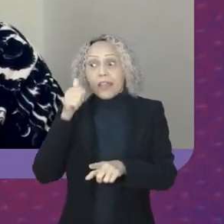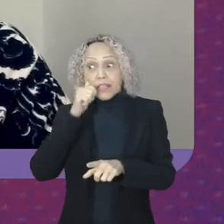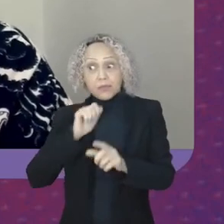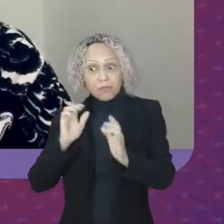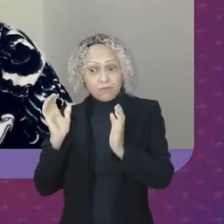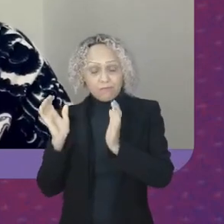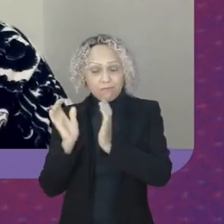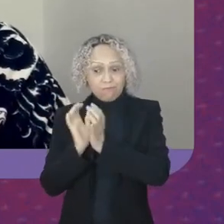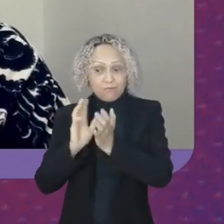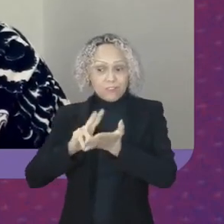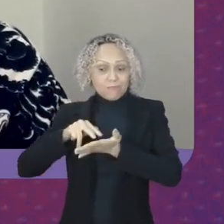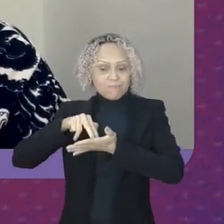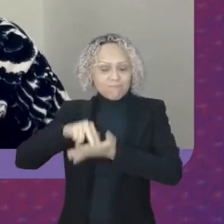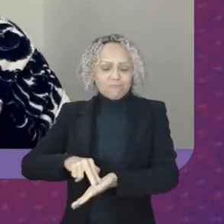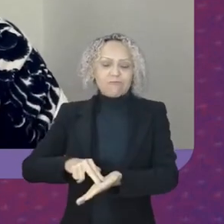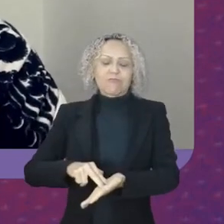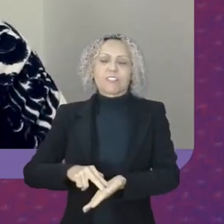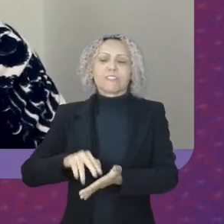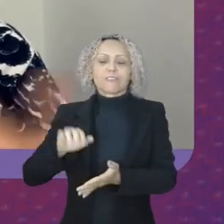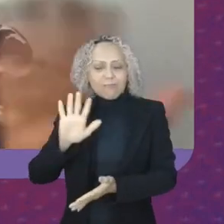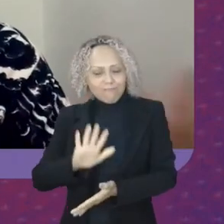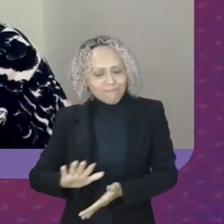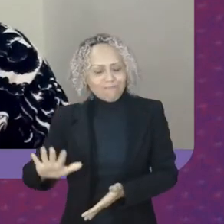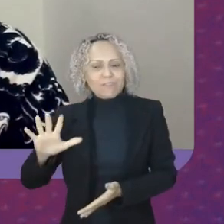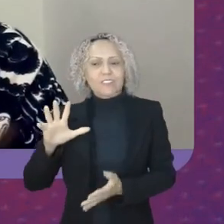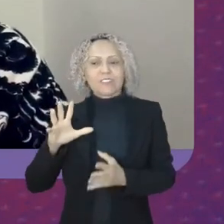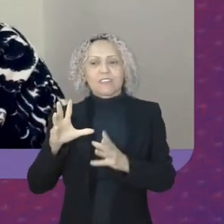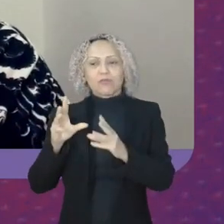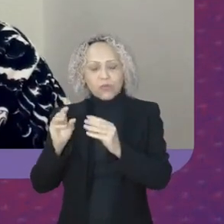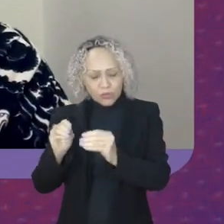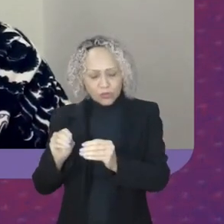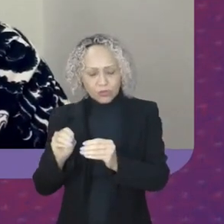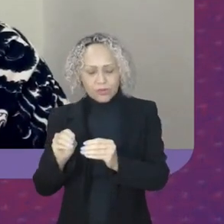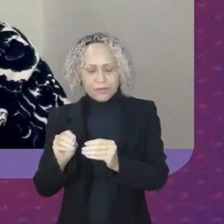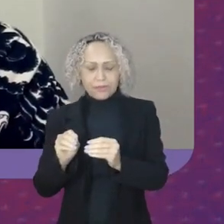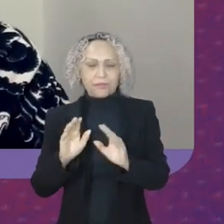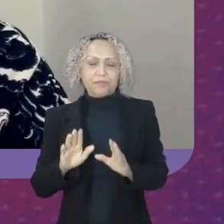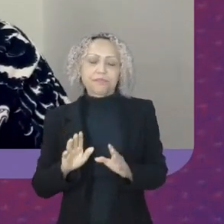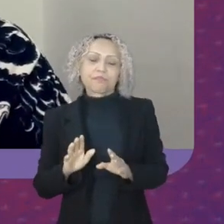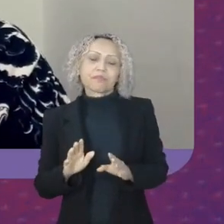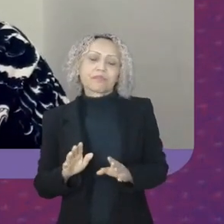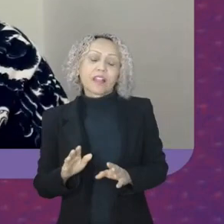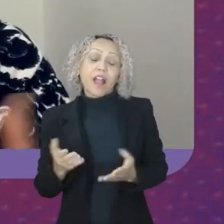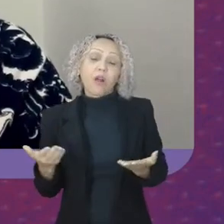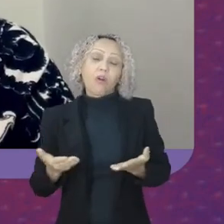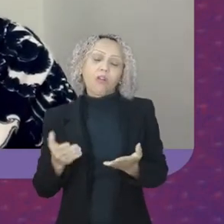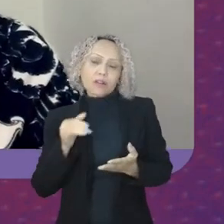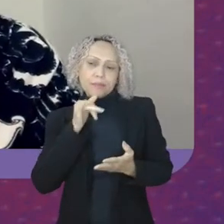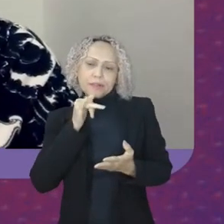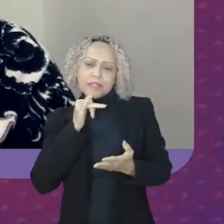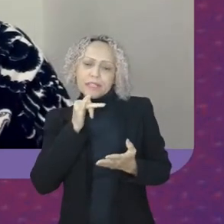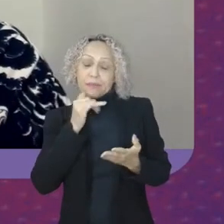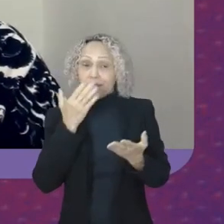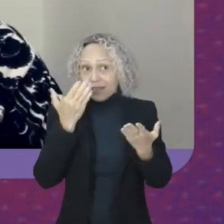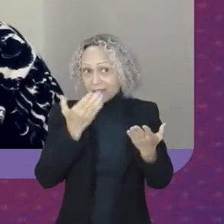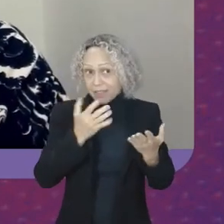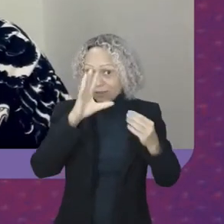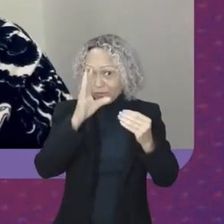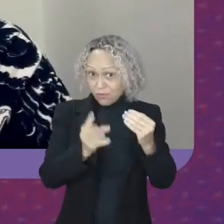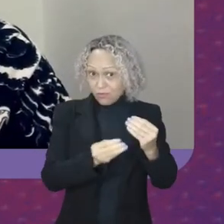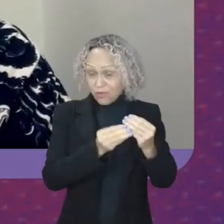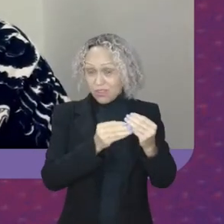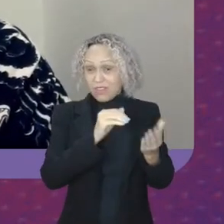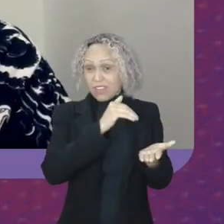é fundamental que, além de votar, como já disse a secretária Carmen, que vocês votem nos